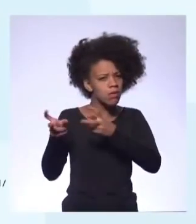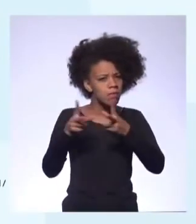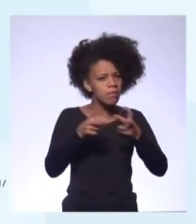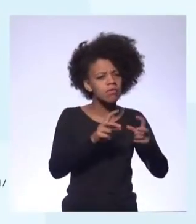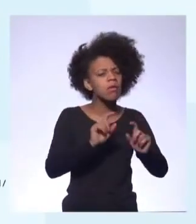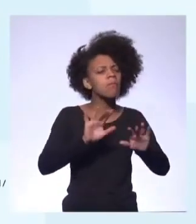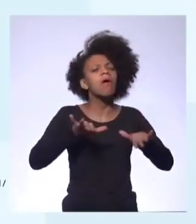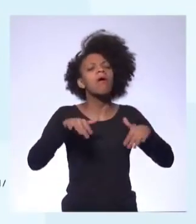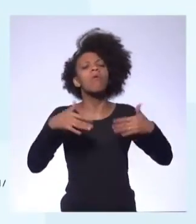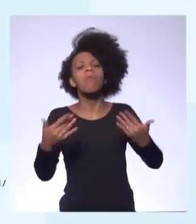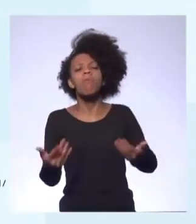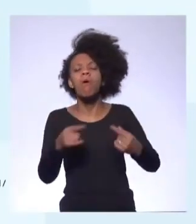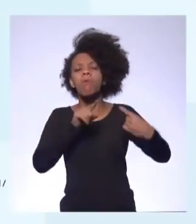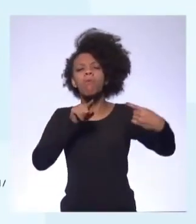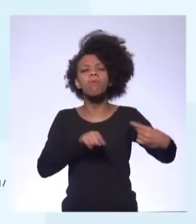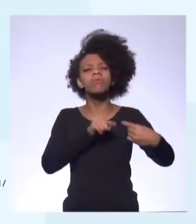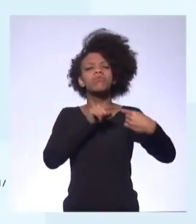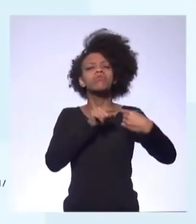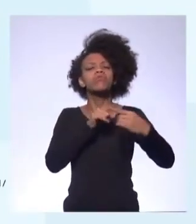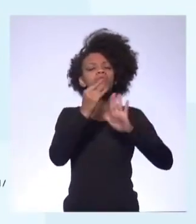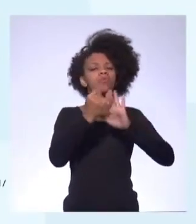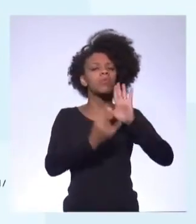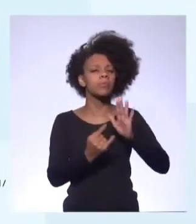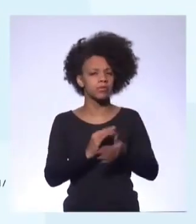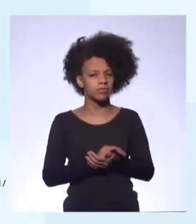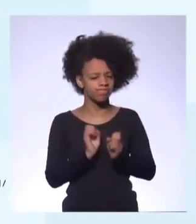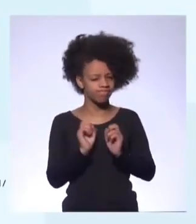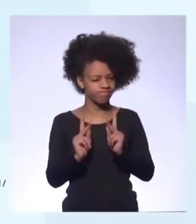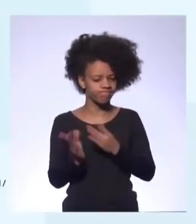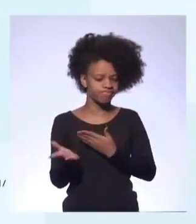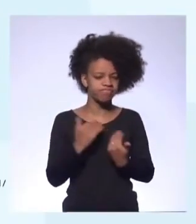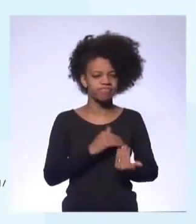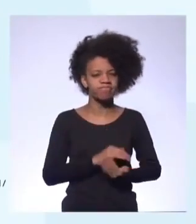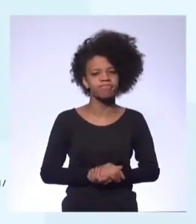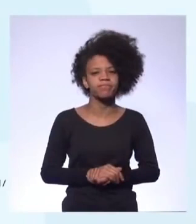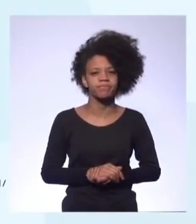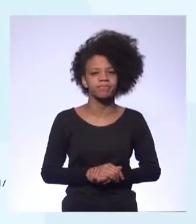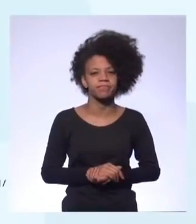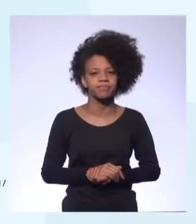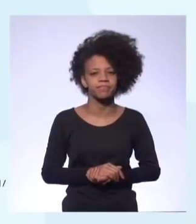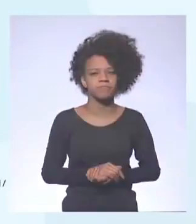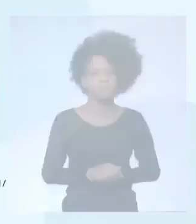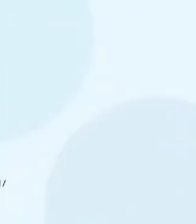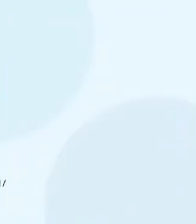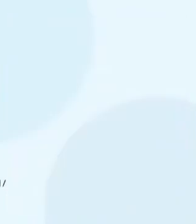identificarem qual é o objetivo desse documento. Ok? Vamos lá.